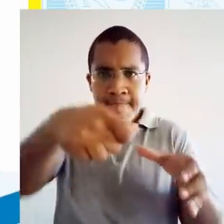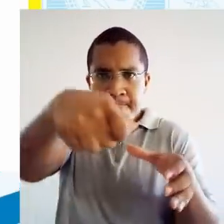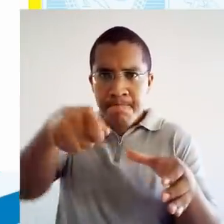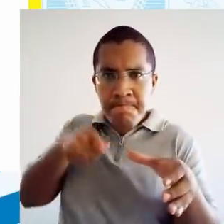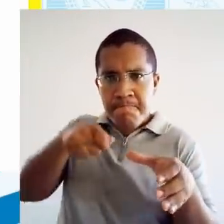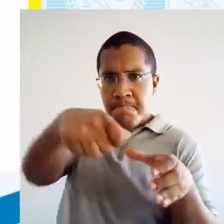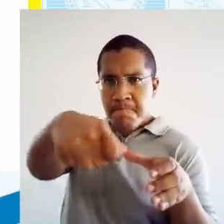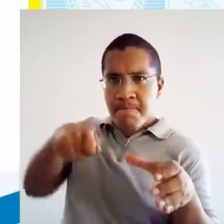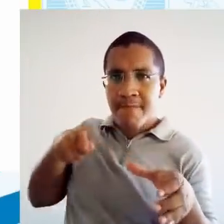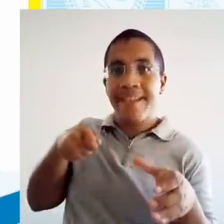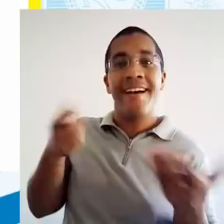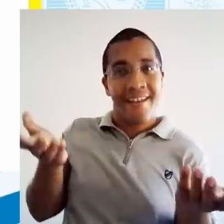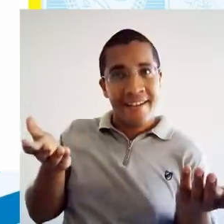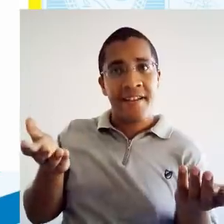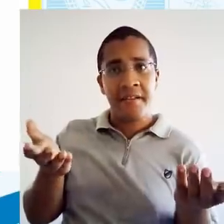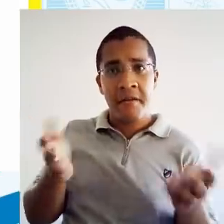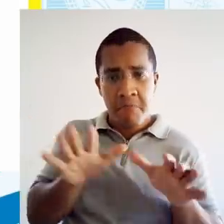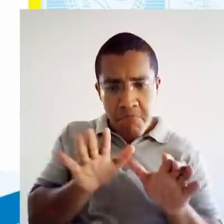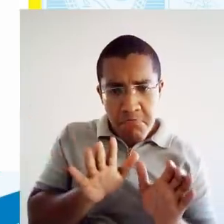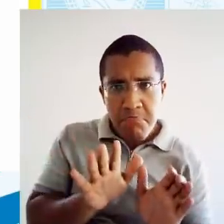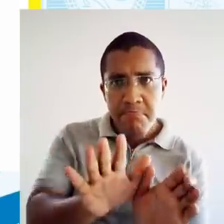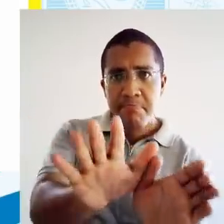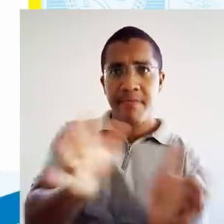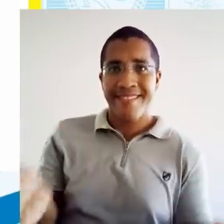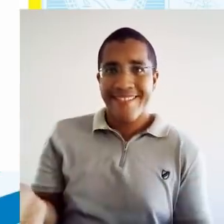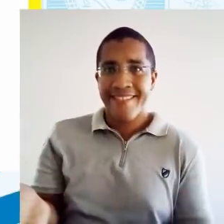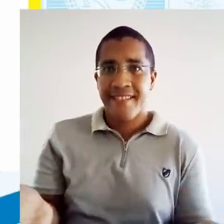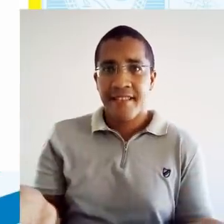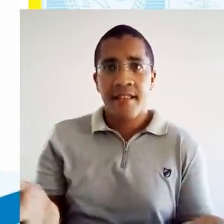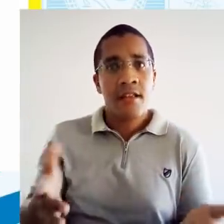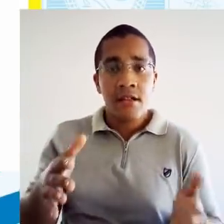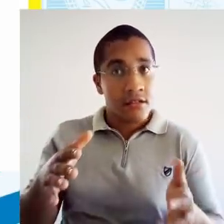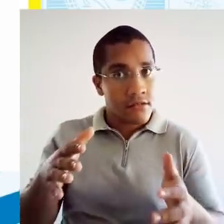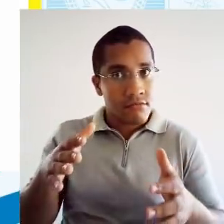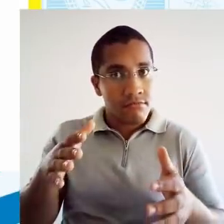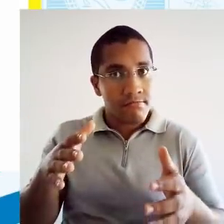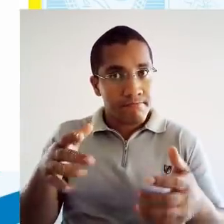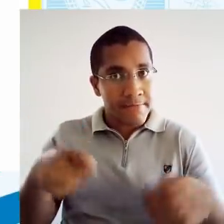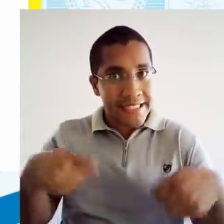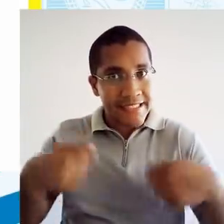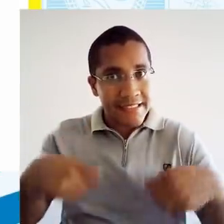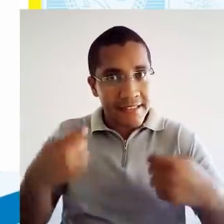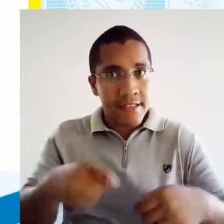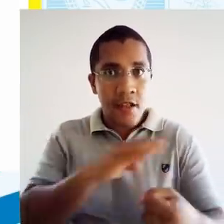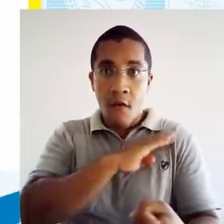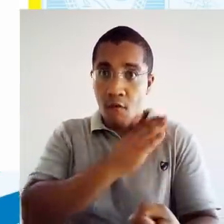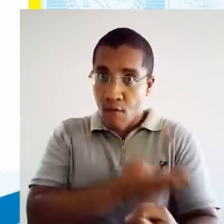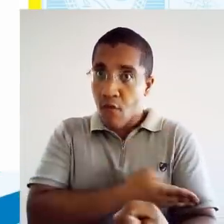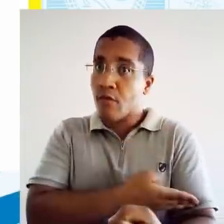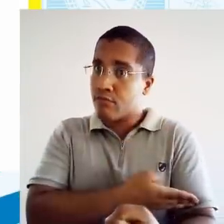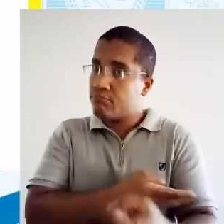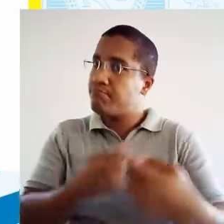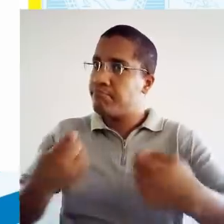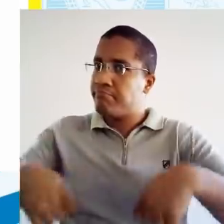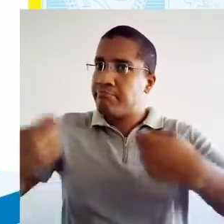apertar. Isso daí ocorre através de uma ampliação ou uma transmissão de